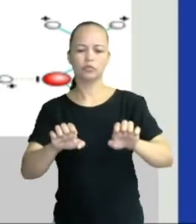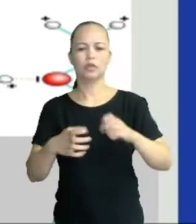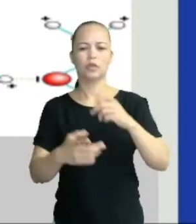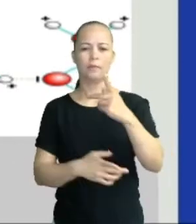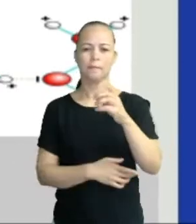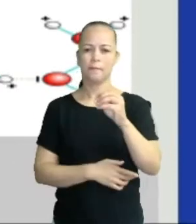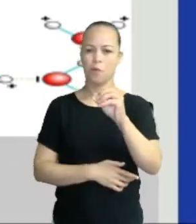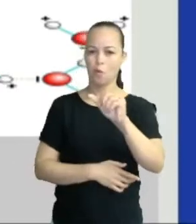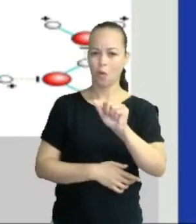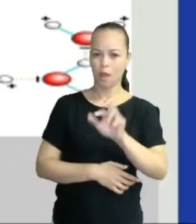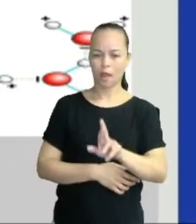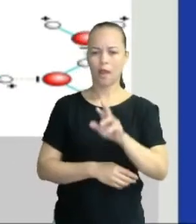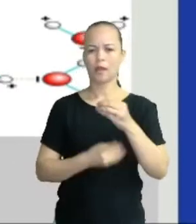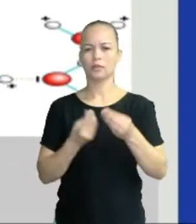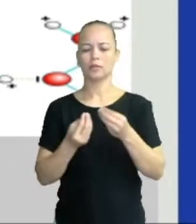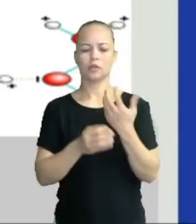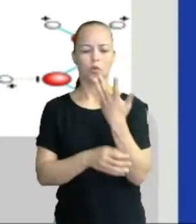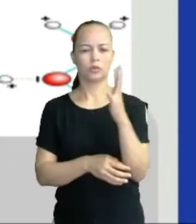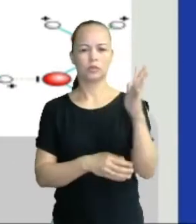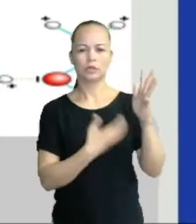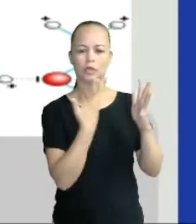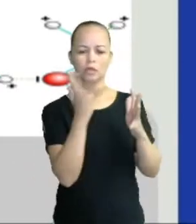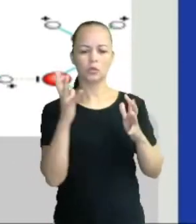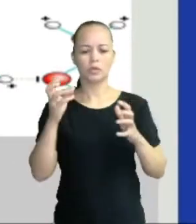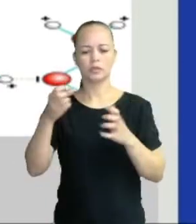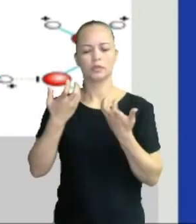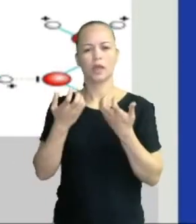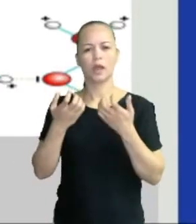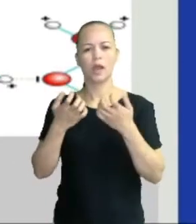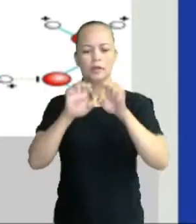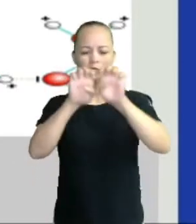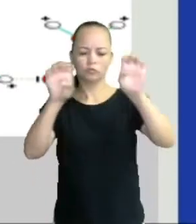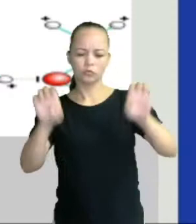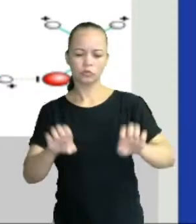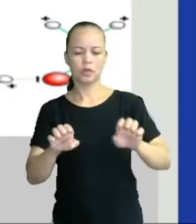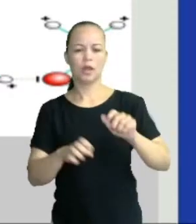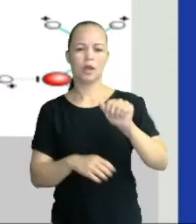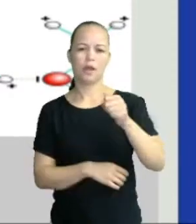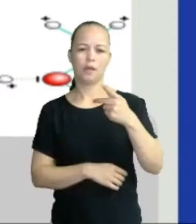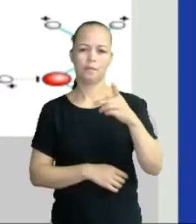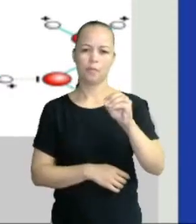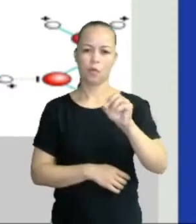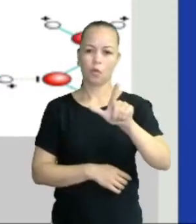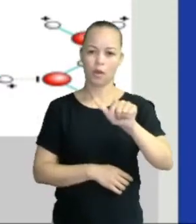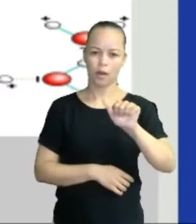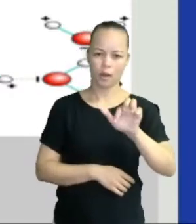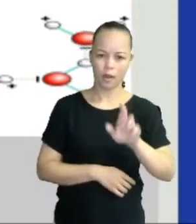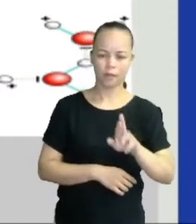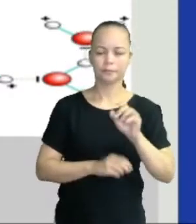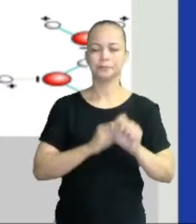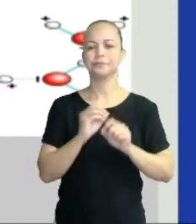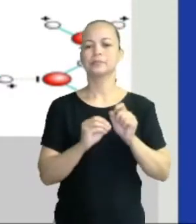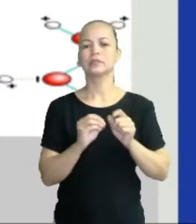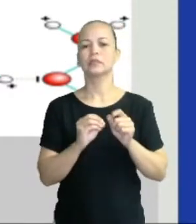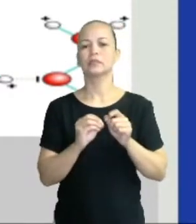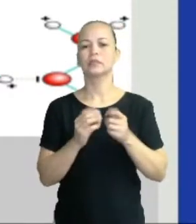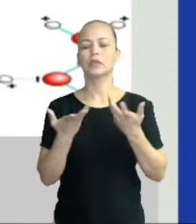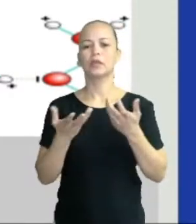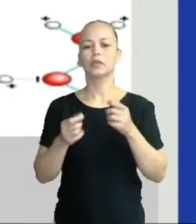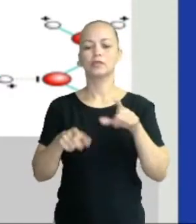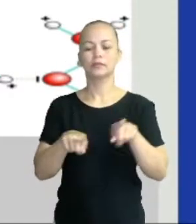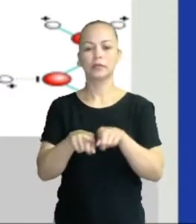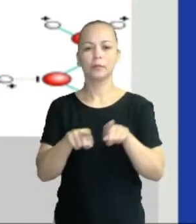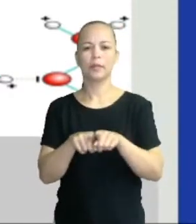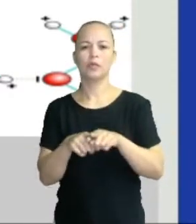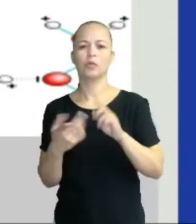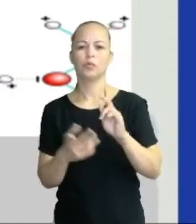falo dipolo induzido, é quando a natureza dessa estrutura vai ser apolar. E aqui vem as famosas ligações de hidrogênio, que